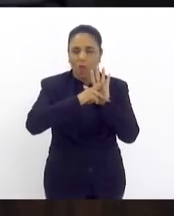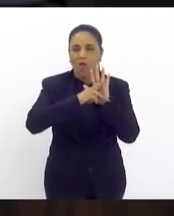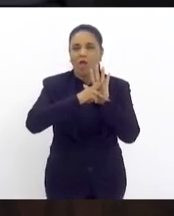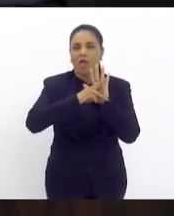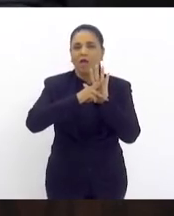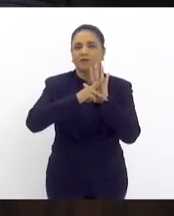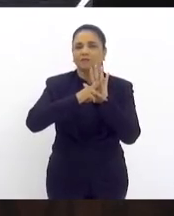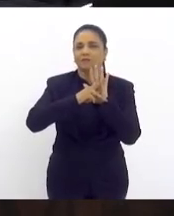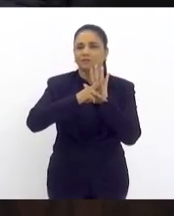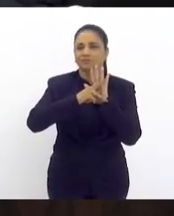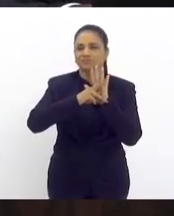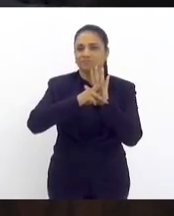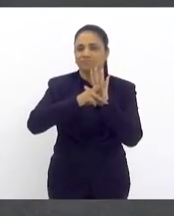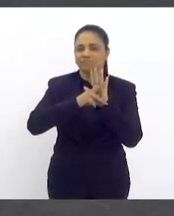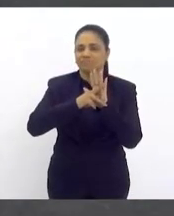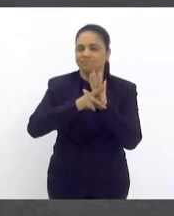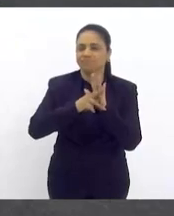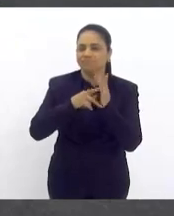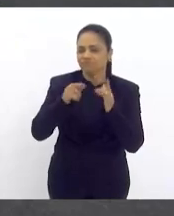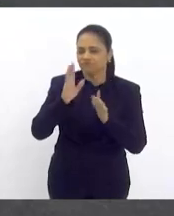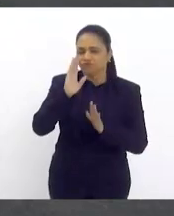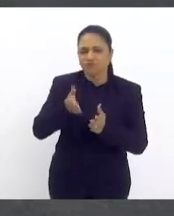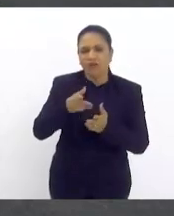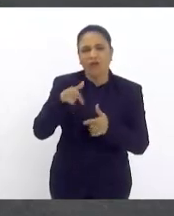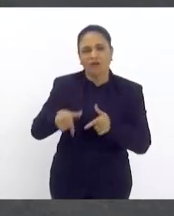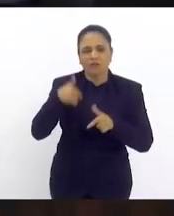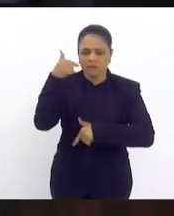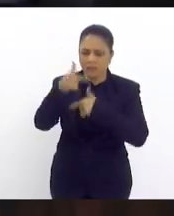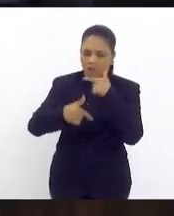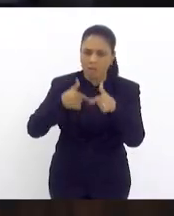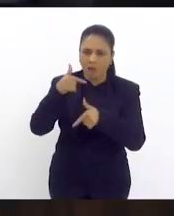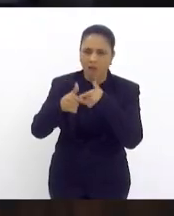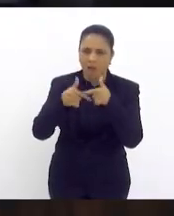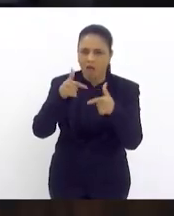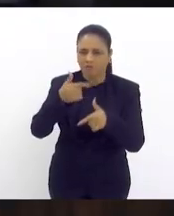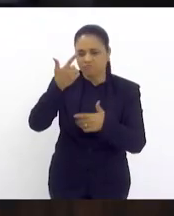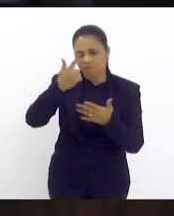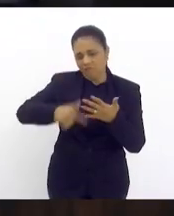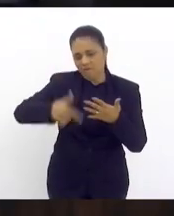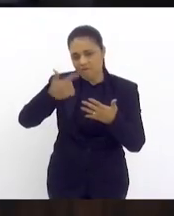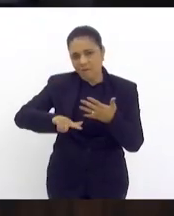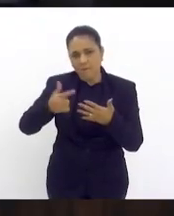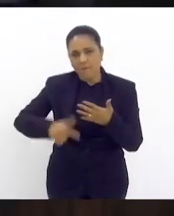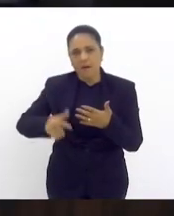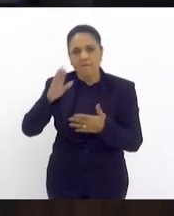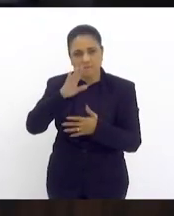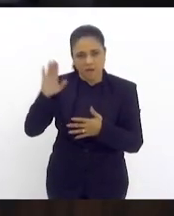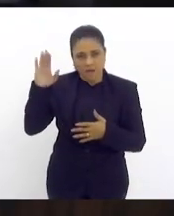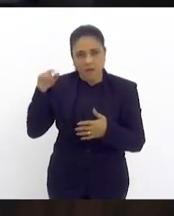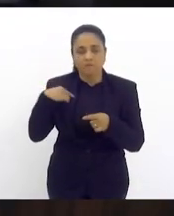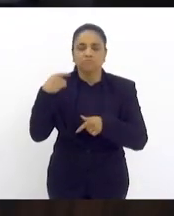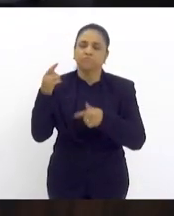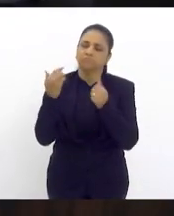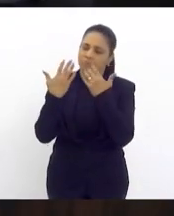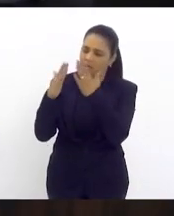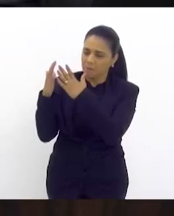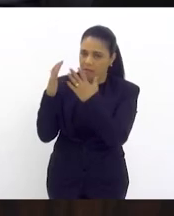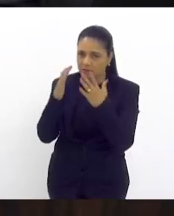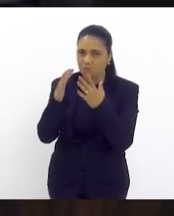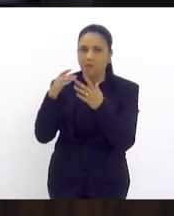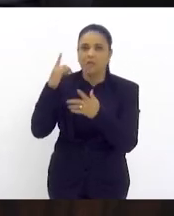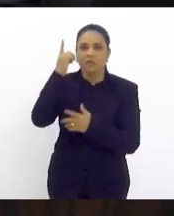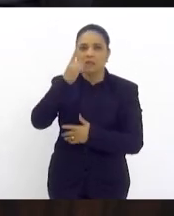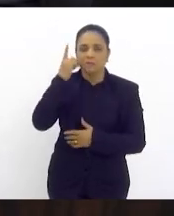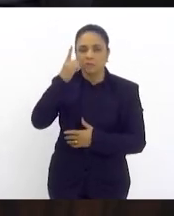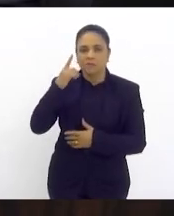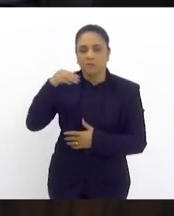que eu realmente sei lá tá aqui há vários mandato fazendo um trabalho de excelência tá parabéns aí também o nosso nome Deputado Márcio Gualberto